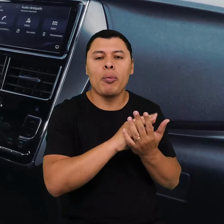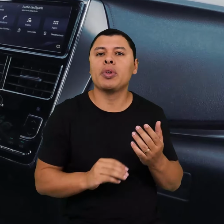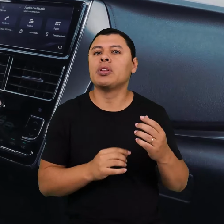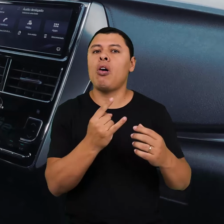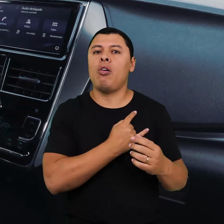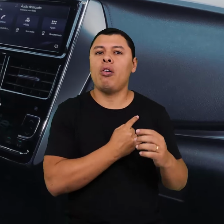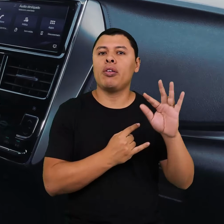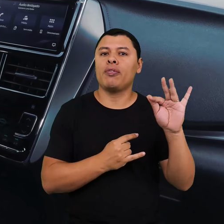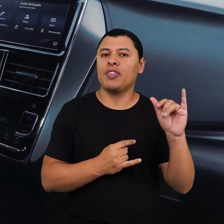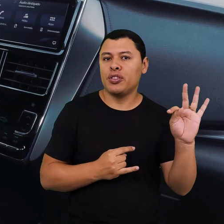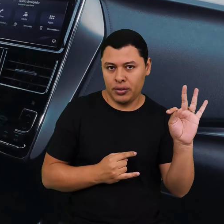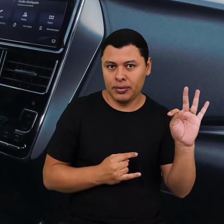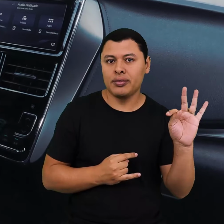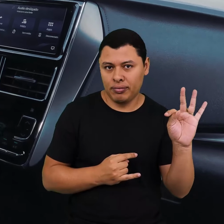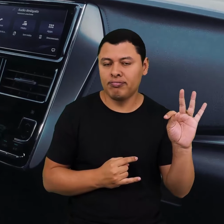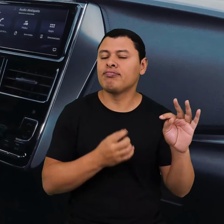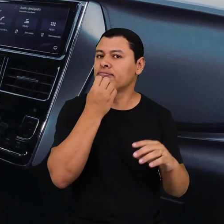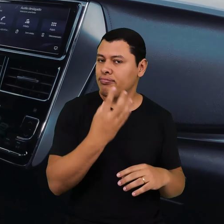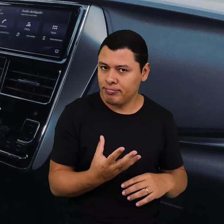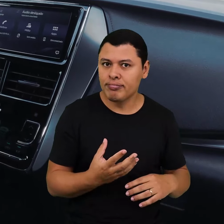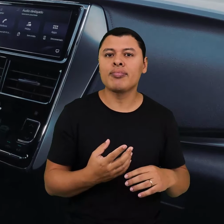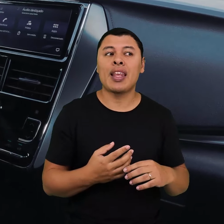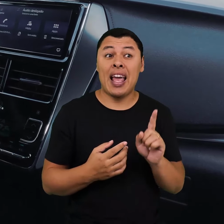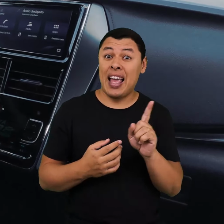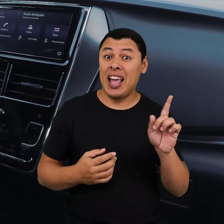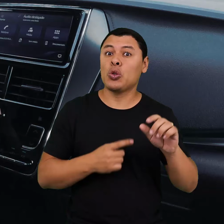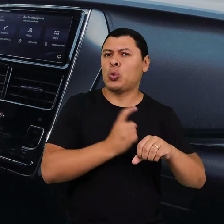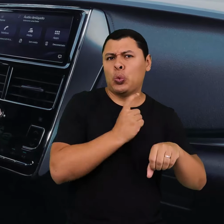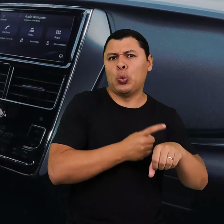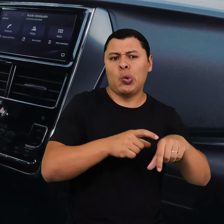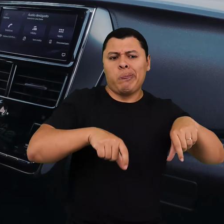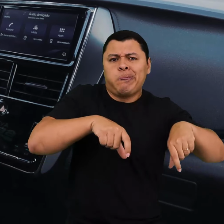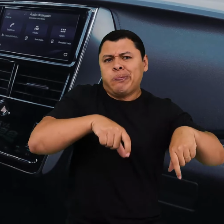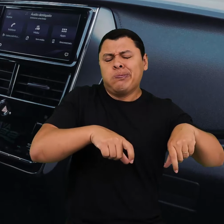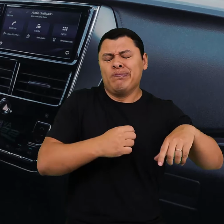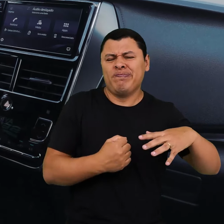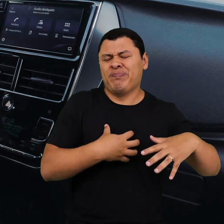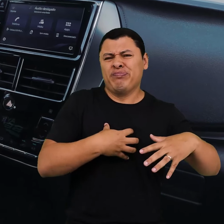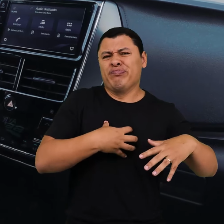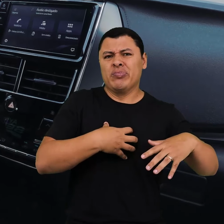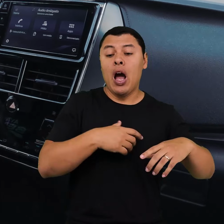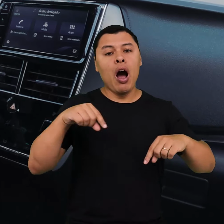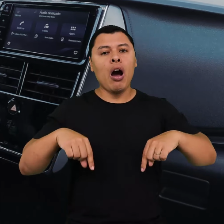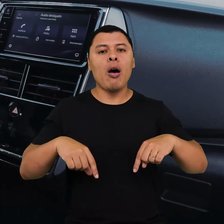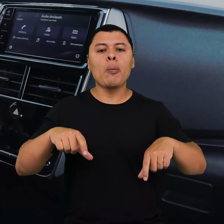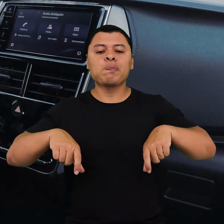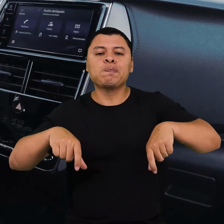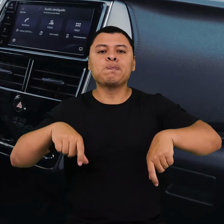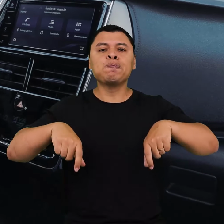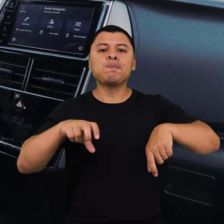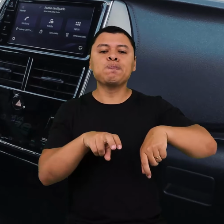Fit, sem as características ruins, né? Então era um carro duro, esse aqui não é, ele é confortável, gostoso, ótimo espaço e tudo mais,